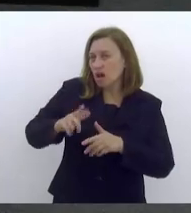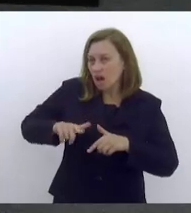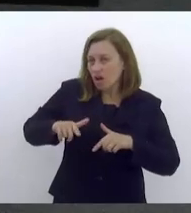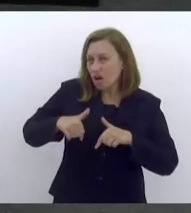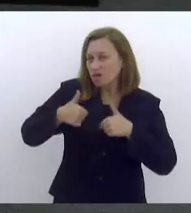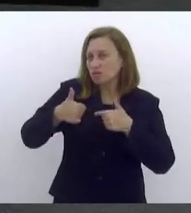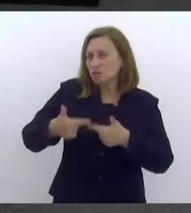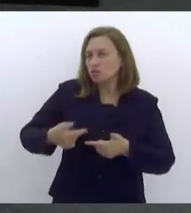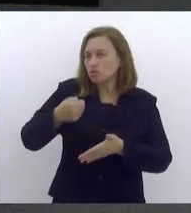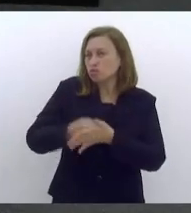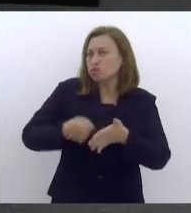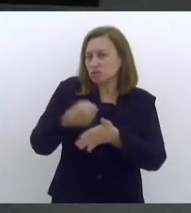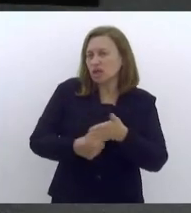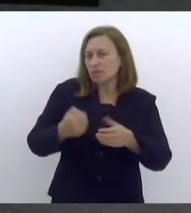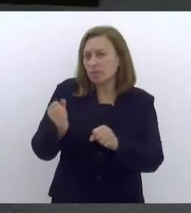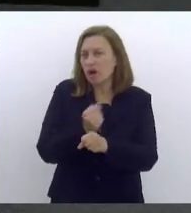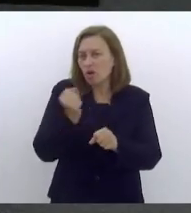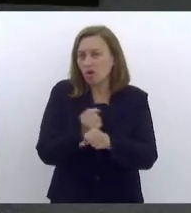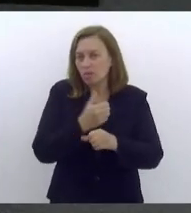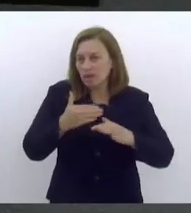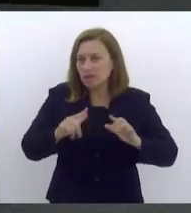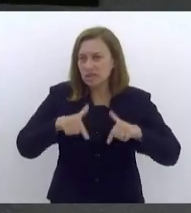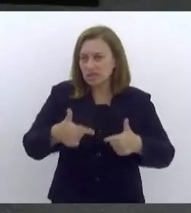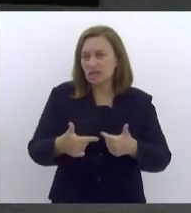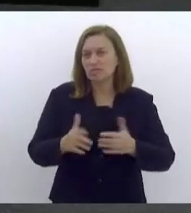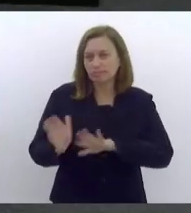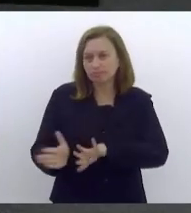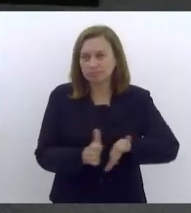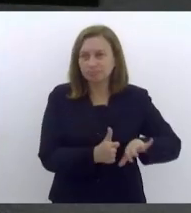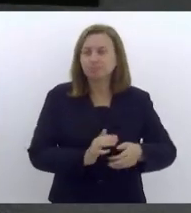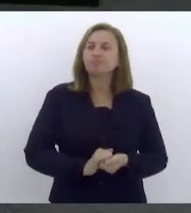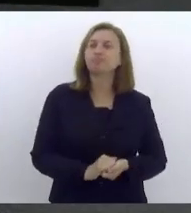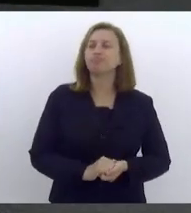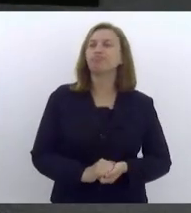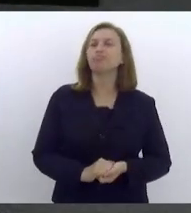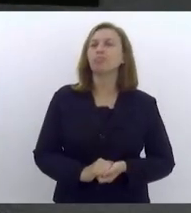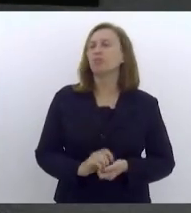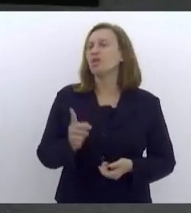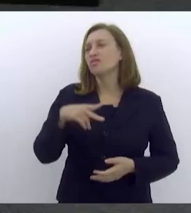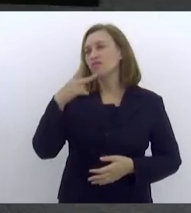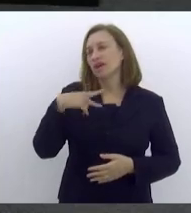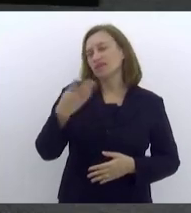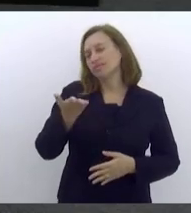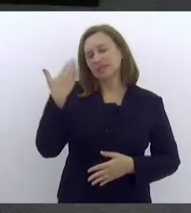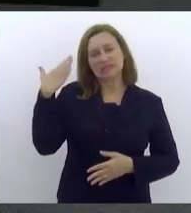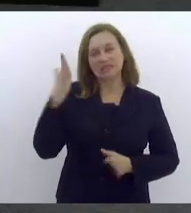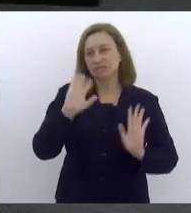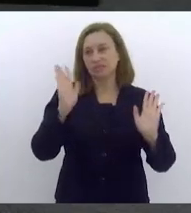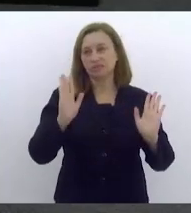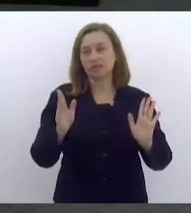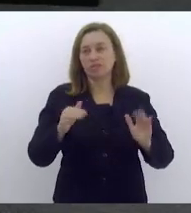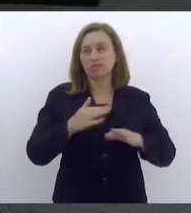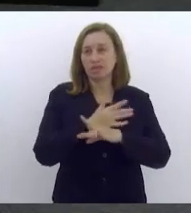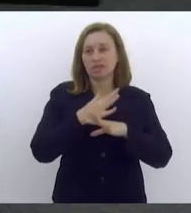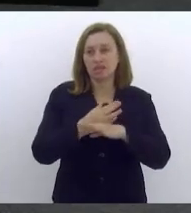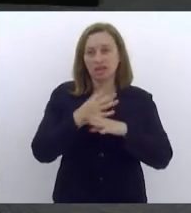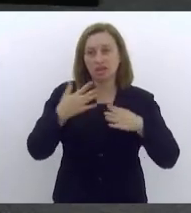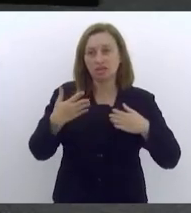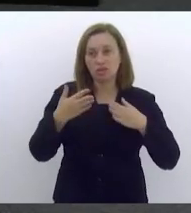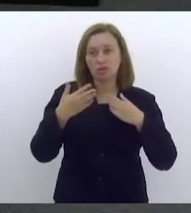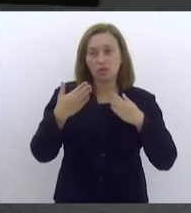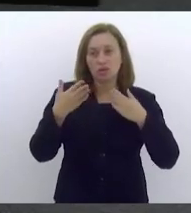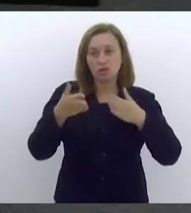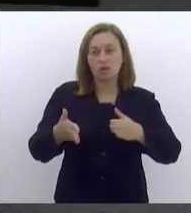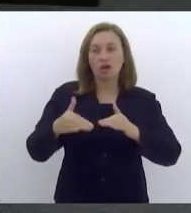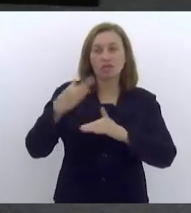uma contenção. Sorte que teve o prefeito interino para dar conta disso. Mas não vou ficar falando aqui do passado, porque minha cidade quer olhar para frente.